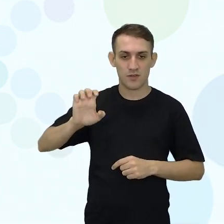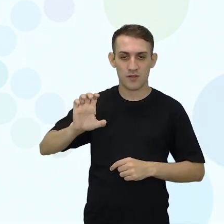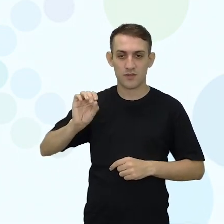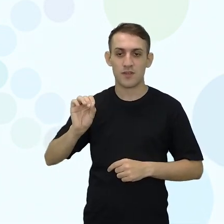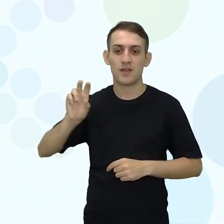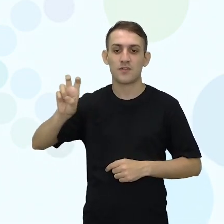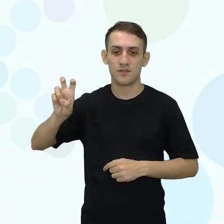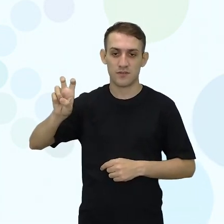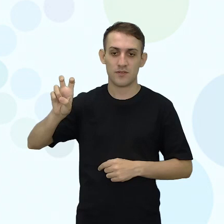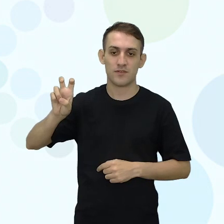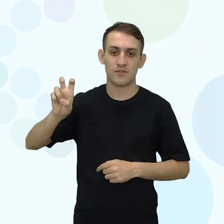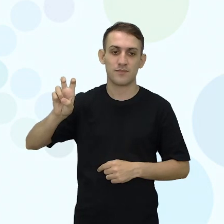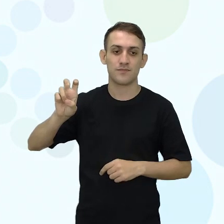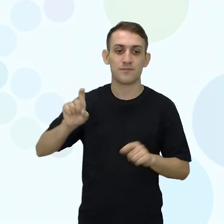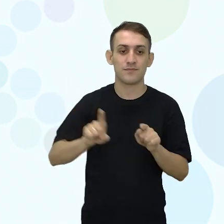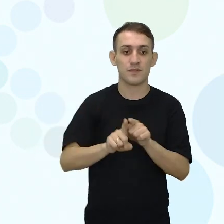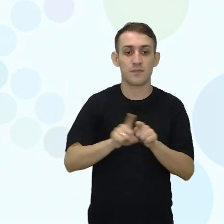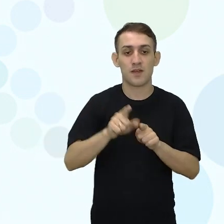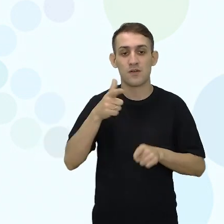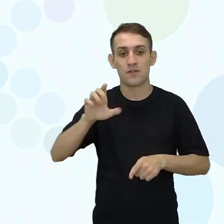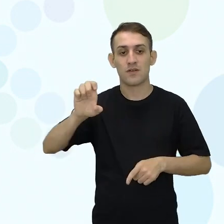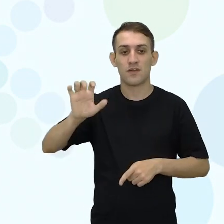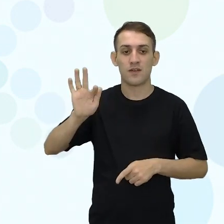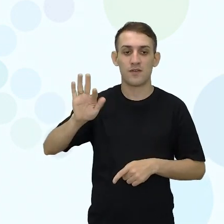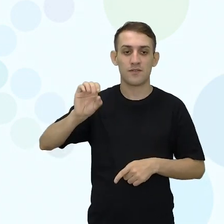EF04GE 05 e a